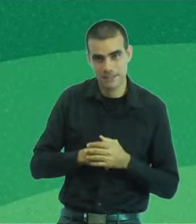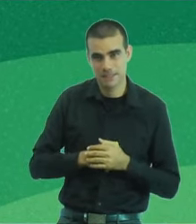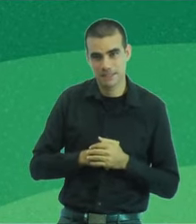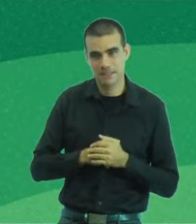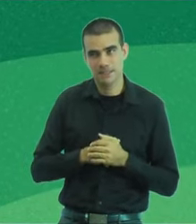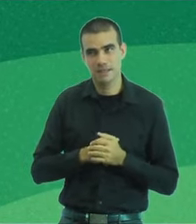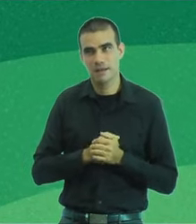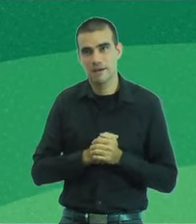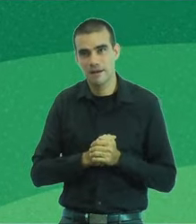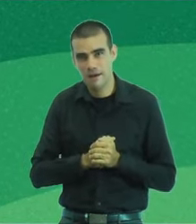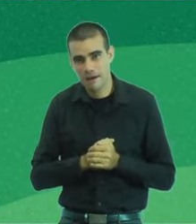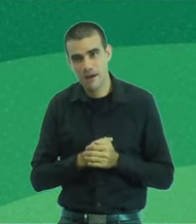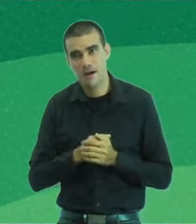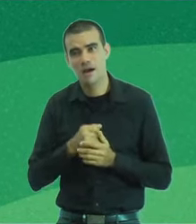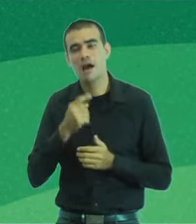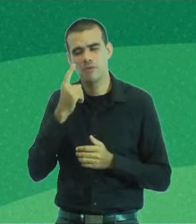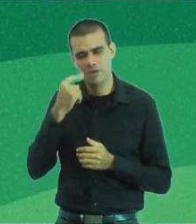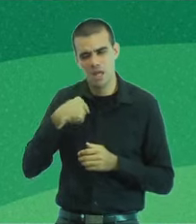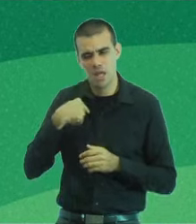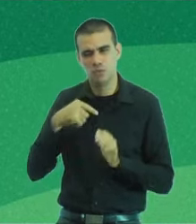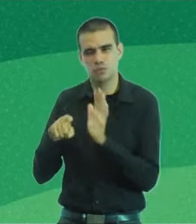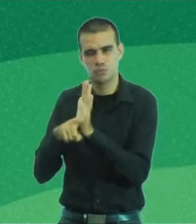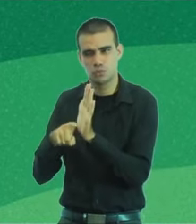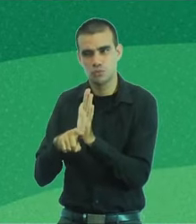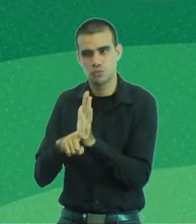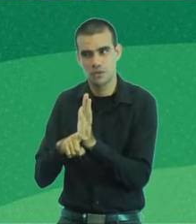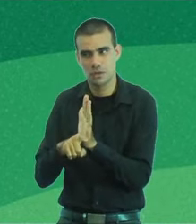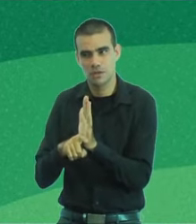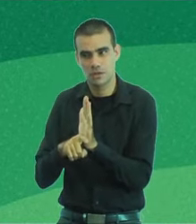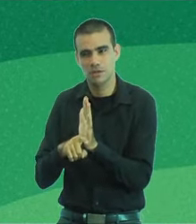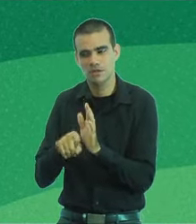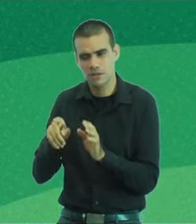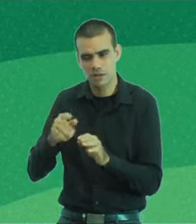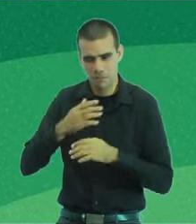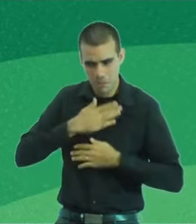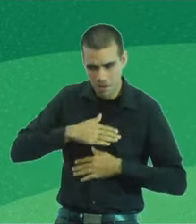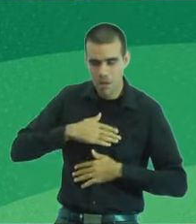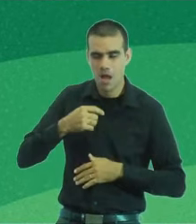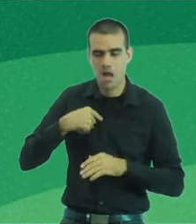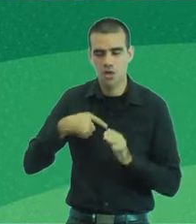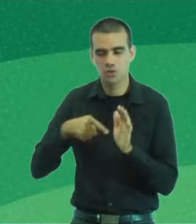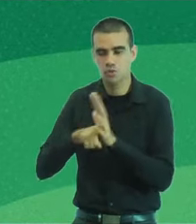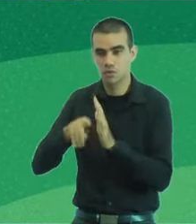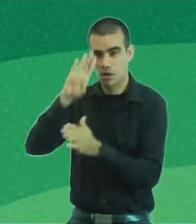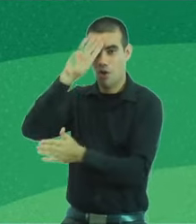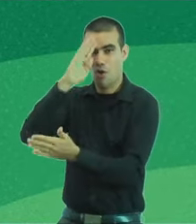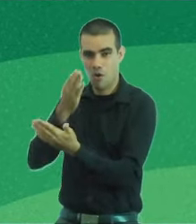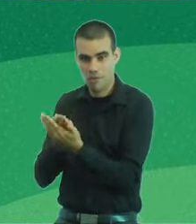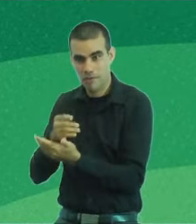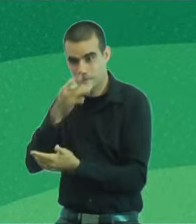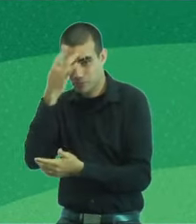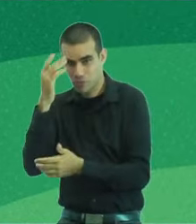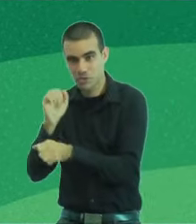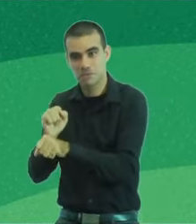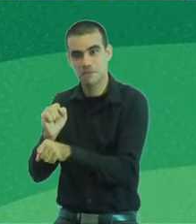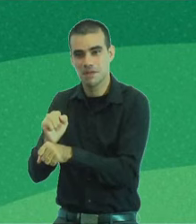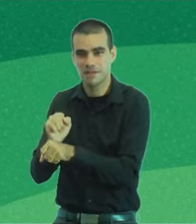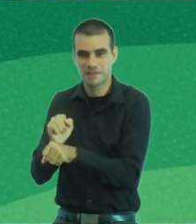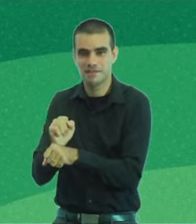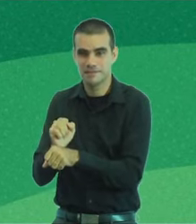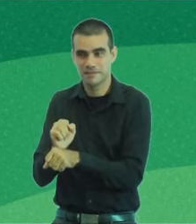sabe tipo vou te ajudar aqui eu não falar que eu não tô fazendo nada sabe as pessoas Confiam e as pessoas esperam algumas coisas de